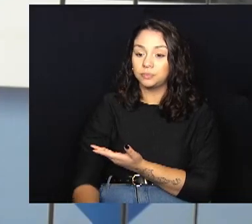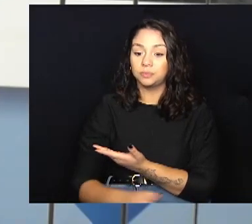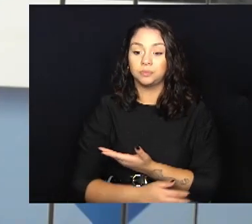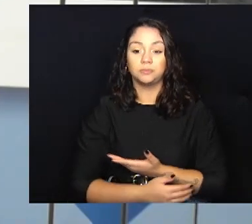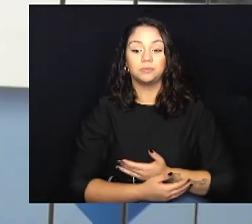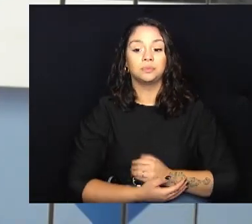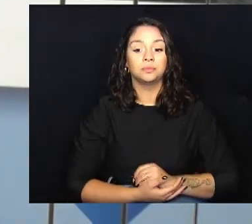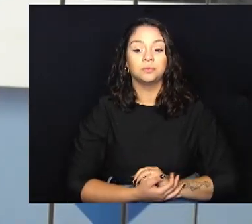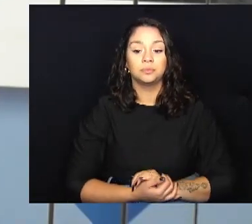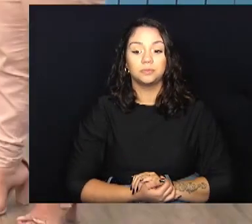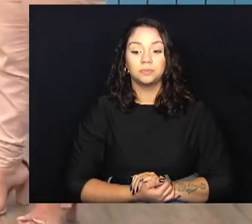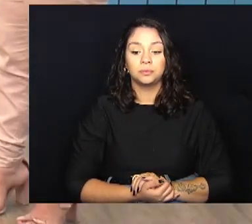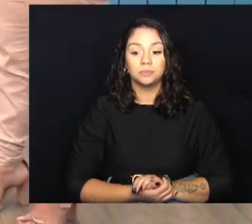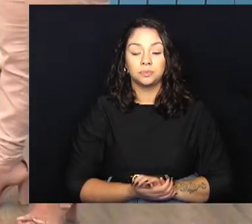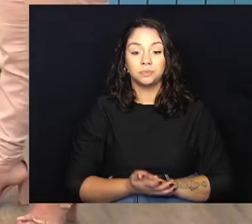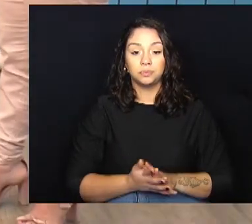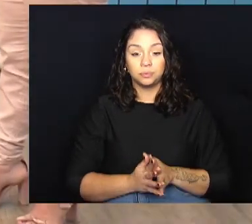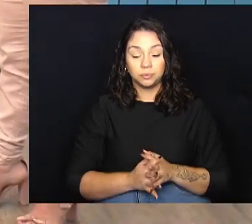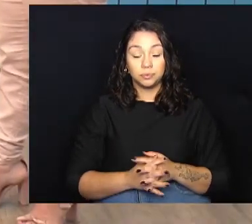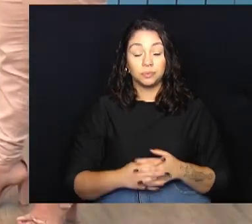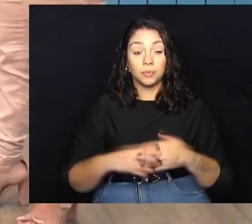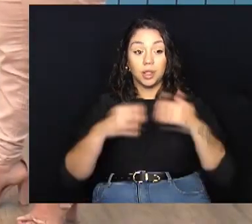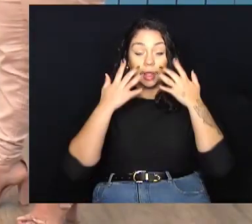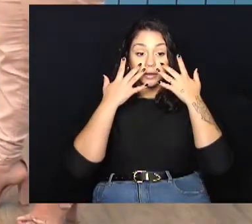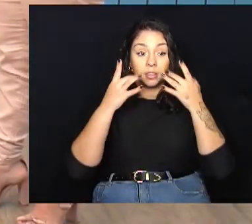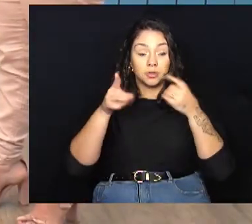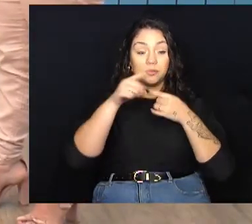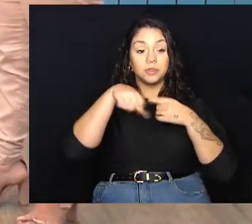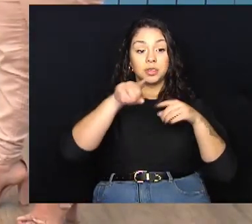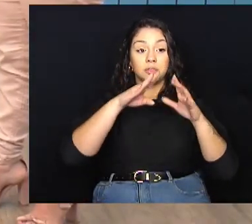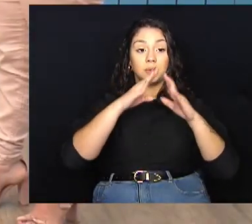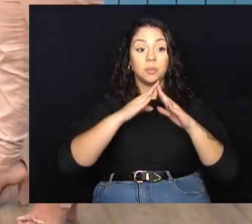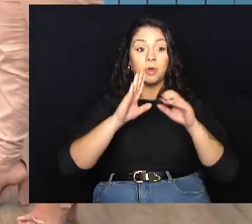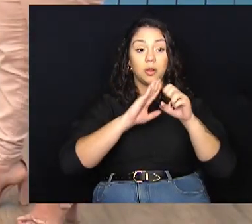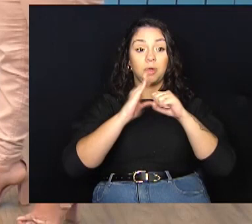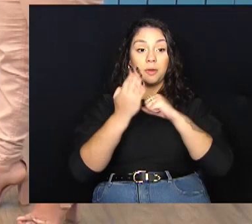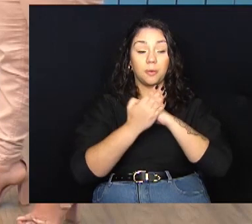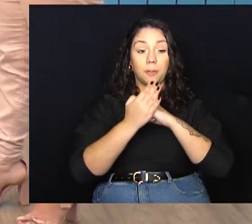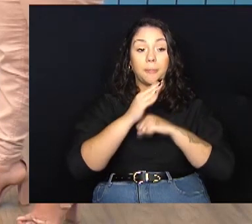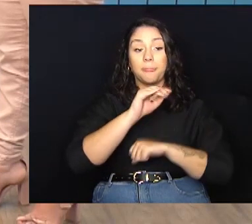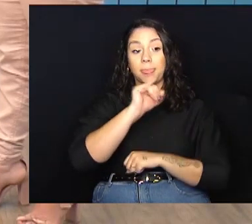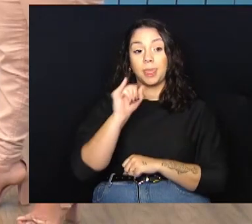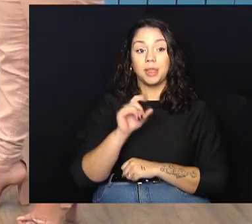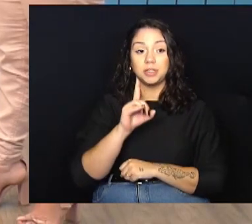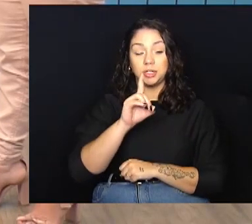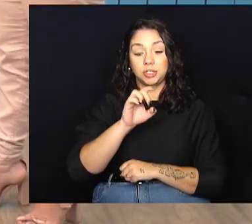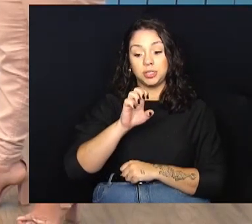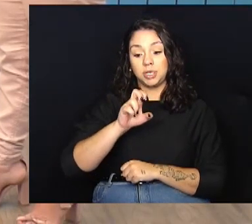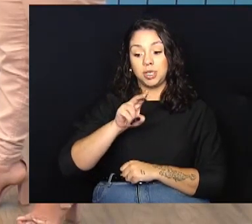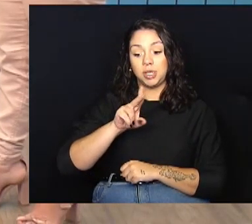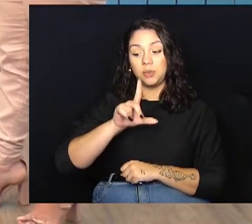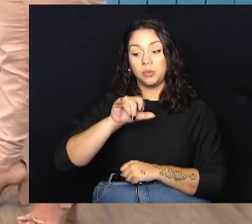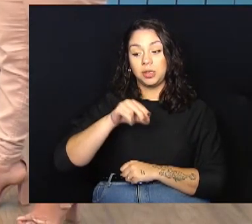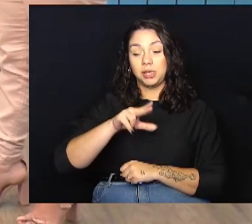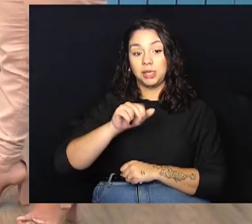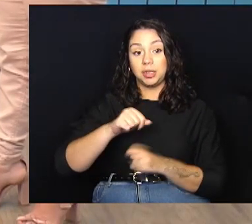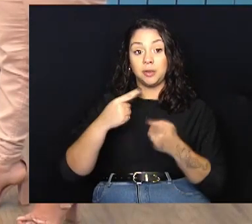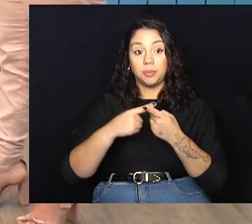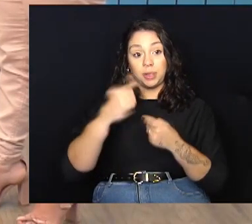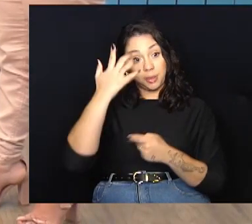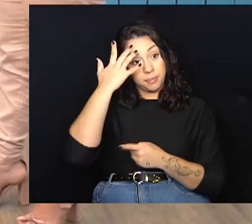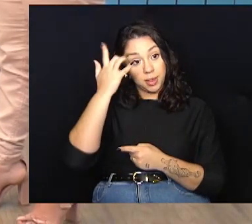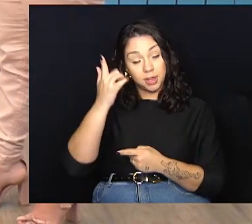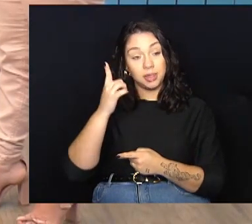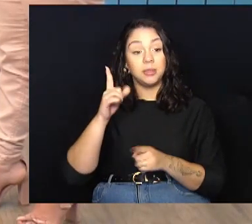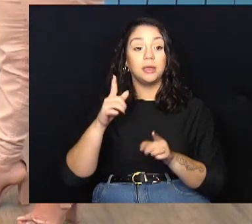19971709726 atenção você morador do Bairro Jardim Eulina porque amanhã a sanasa vai fazer